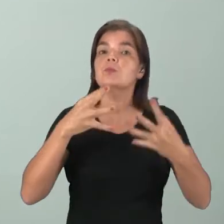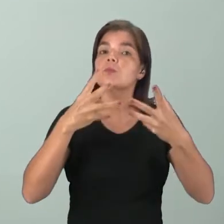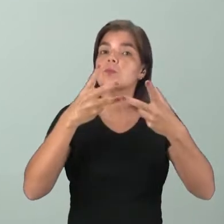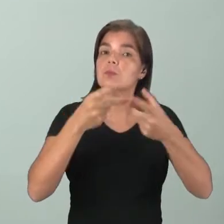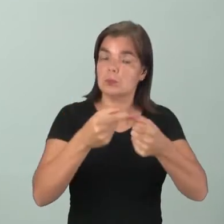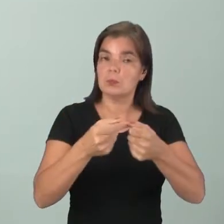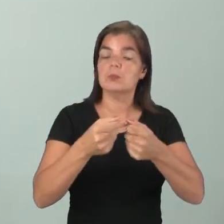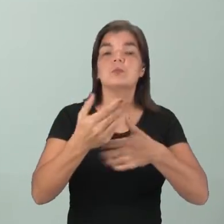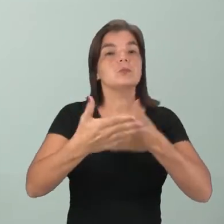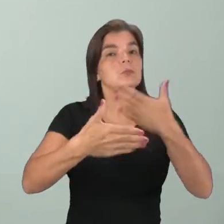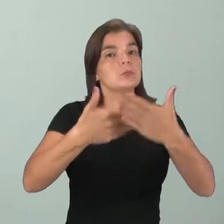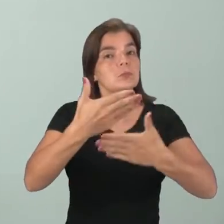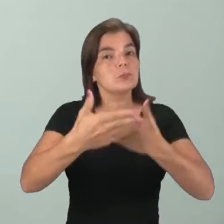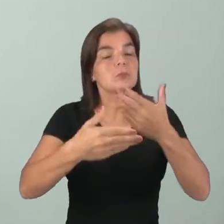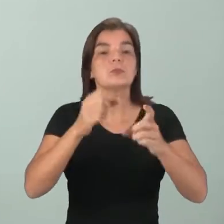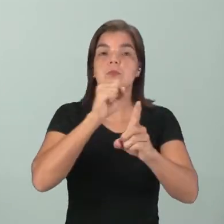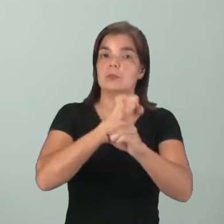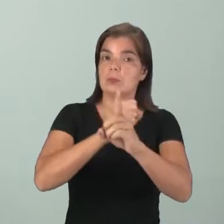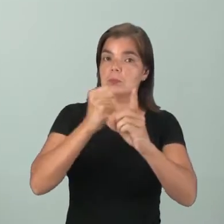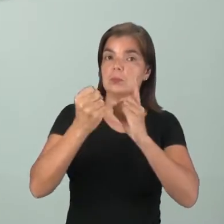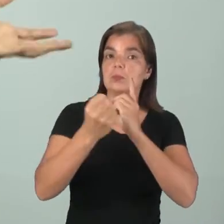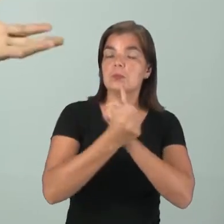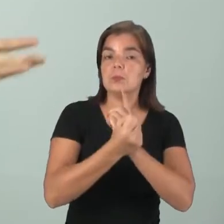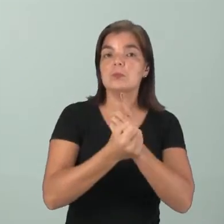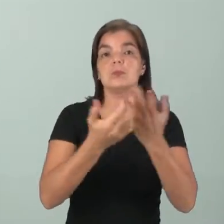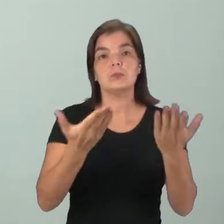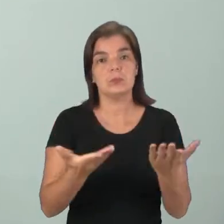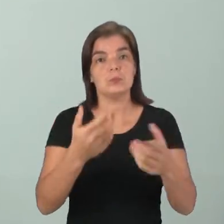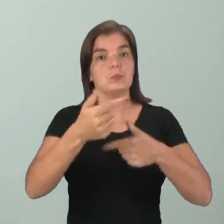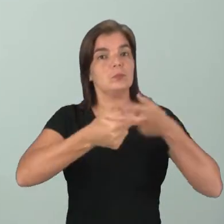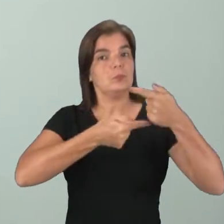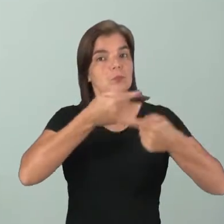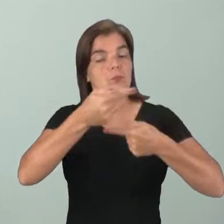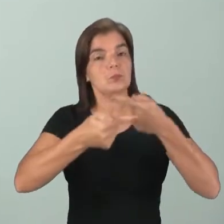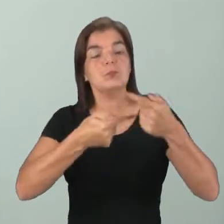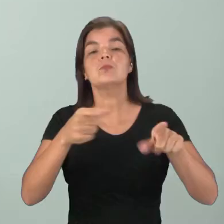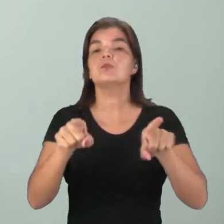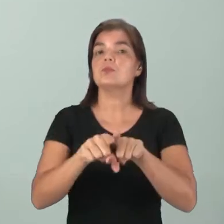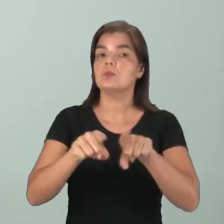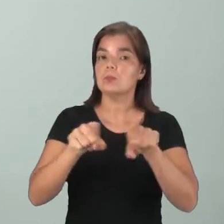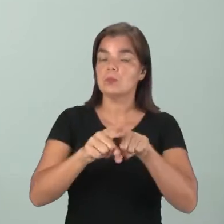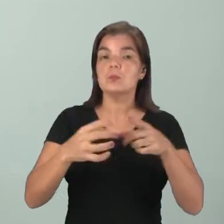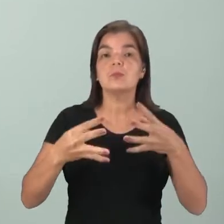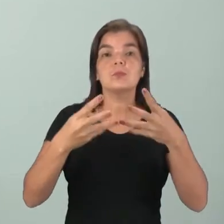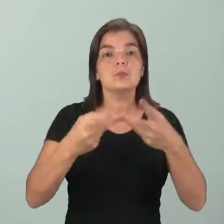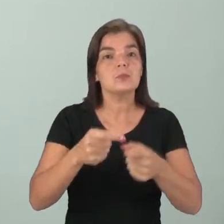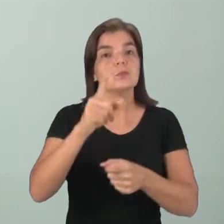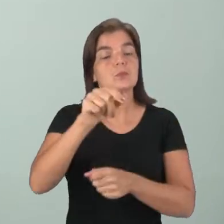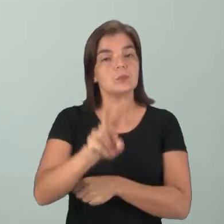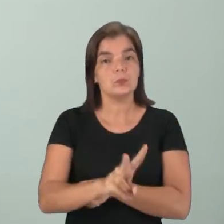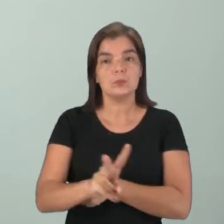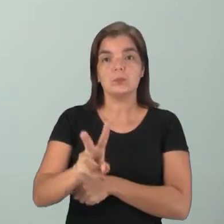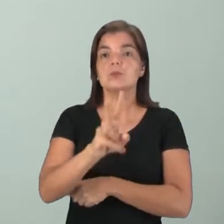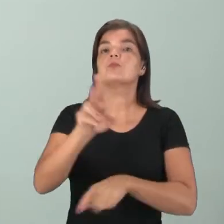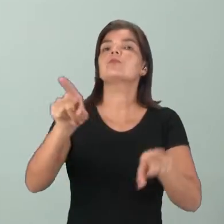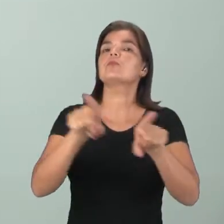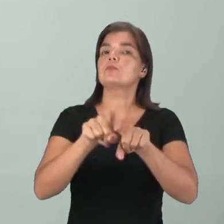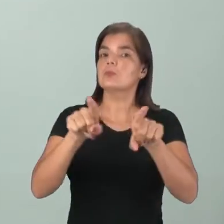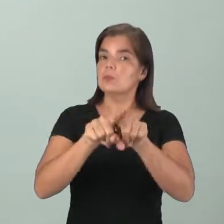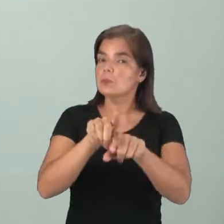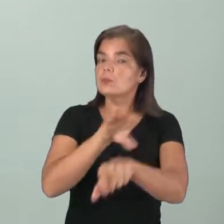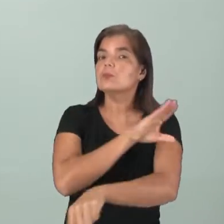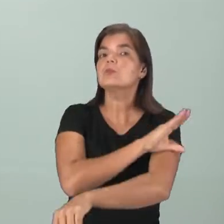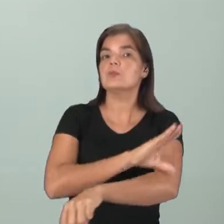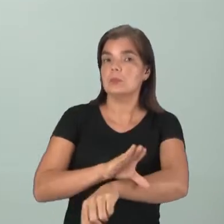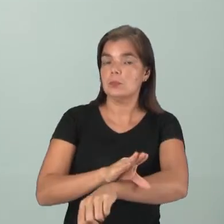de animais, tudo isso vai sendo perpassado pela sociedade, certo? De uma geração para outra. Então, tudo isso são